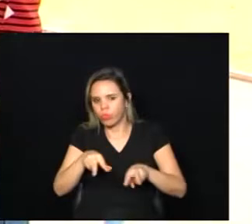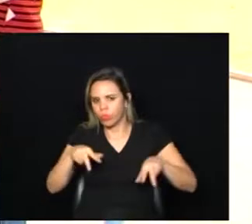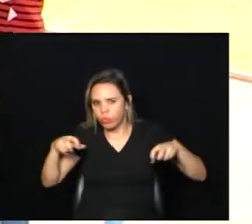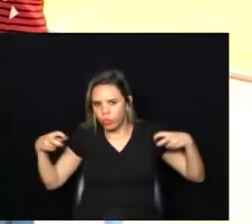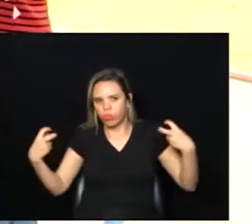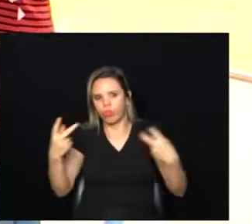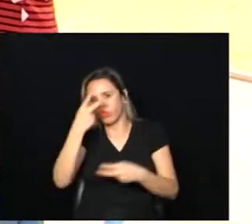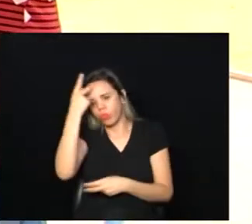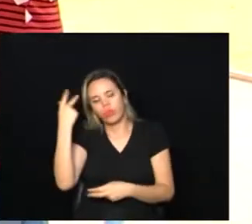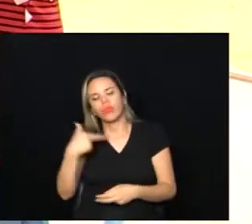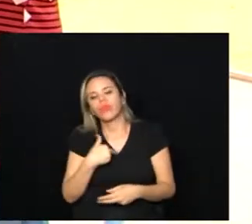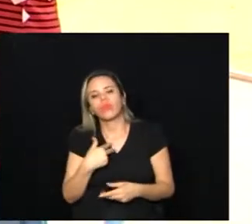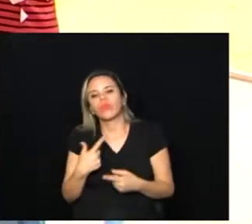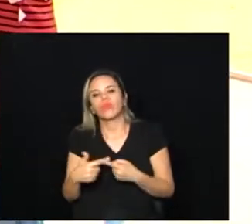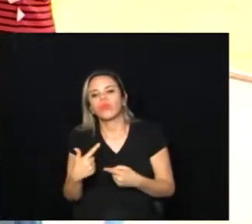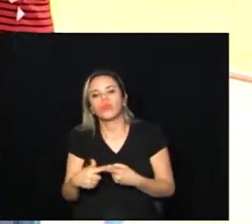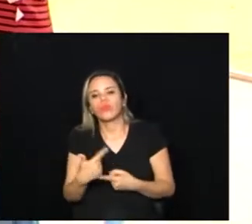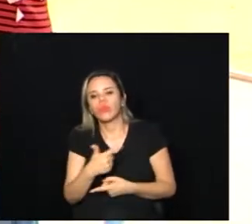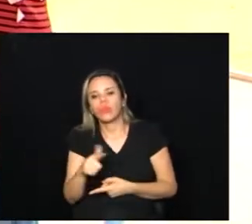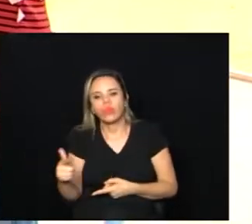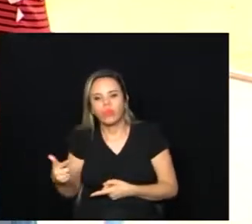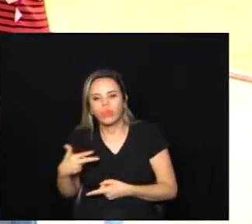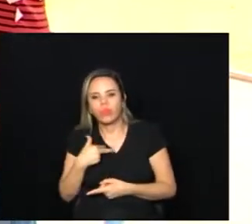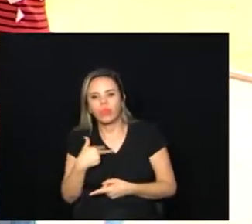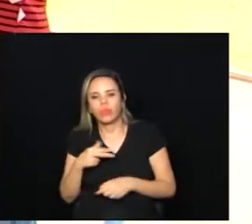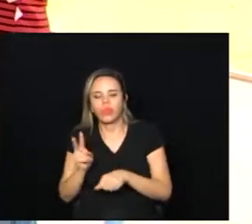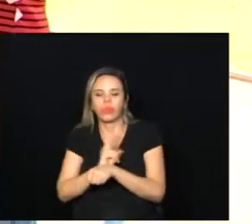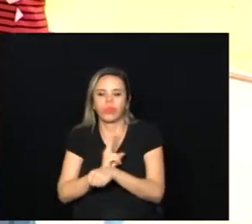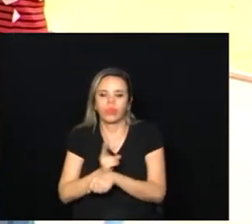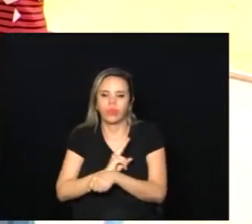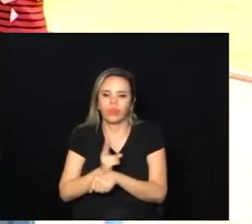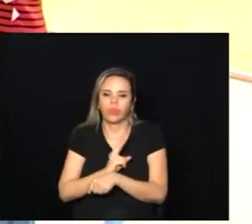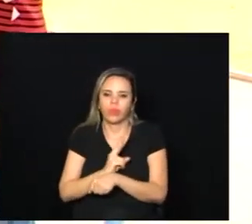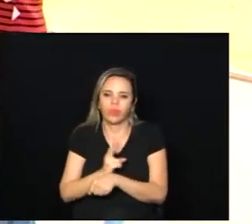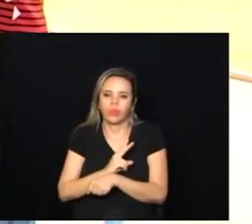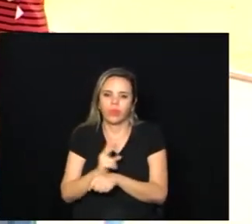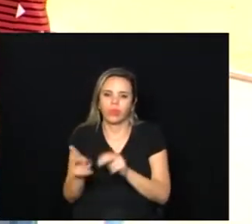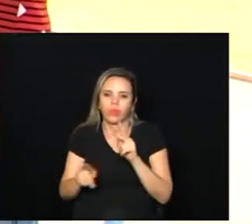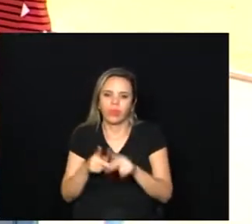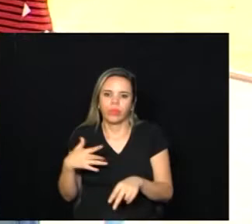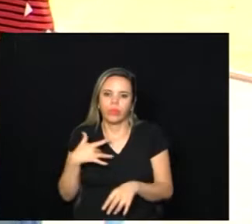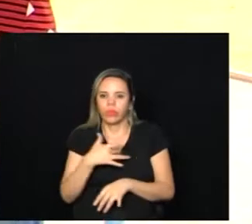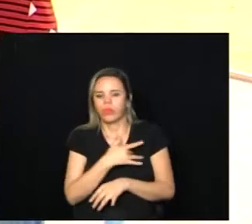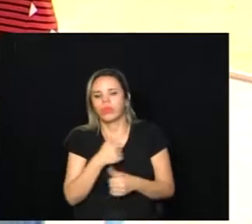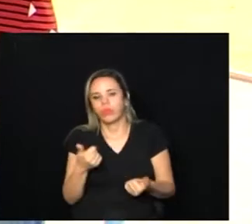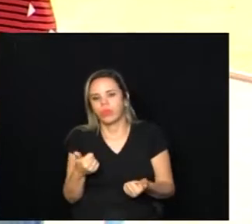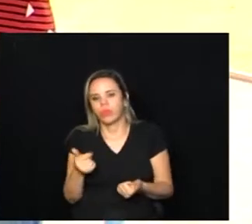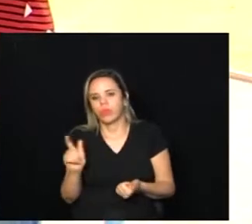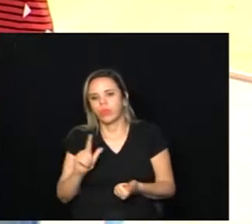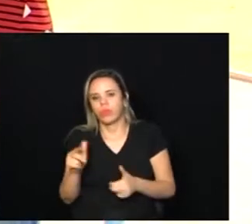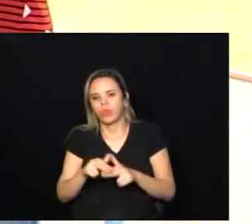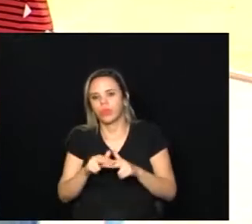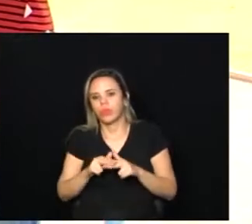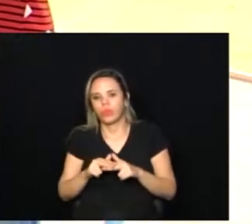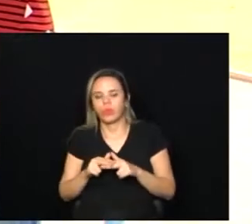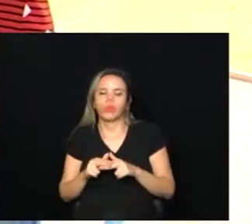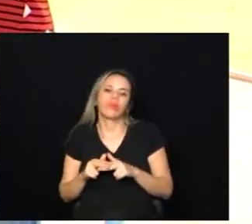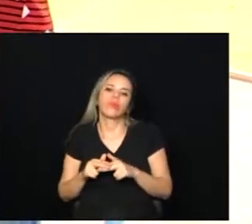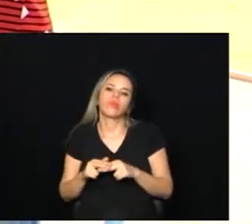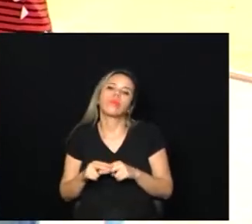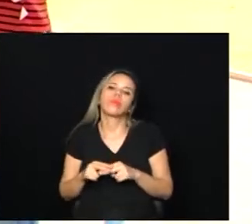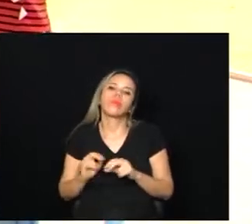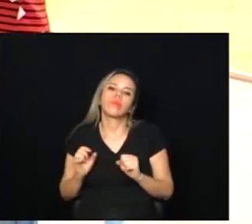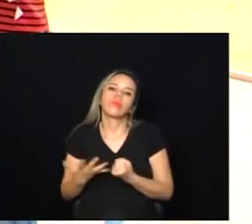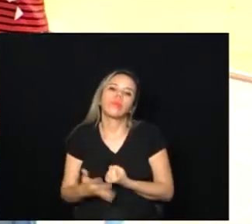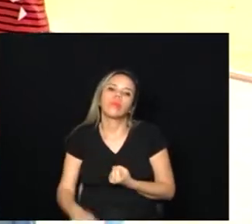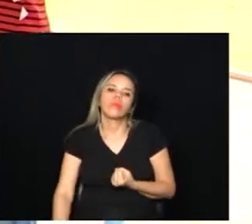né? Mas por que não vai poder ter o público? Por segurança das próprias pessoas mesmo. Sem dúvida. Por causa dessa Covid-19.